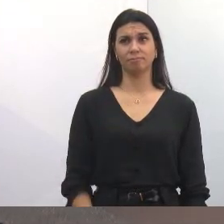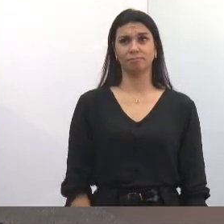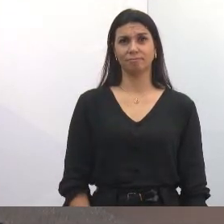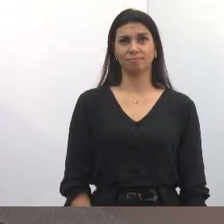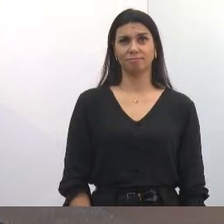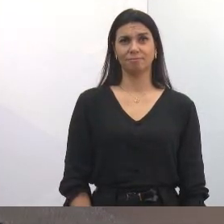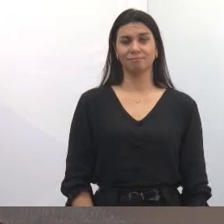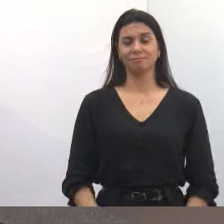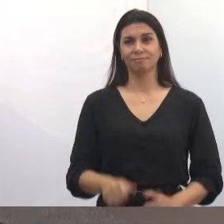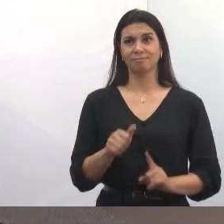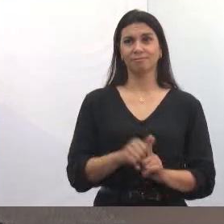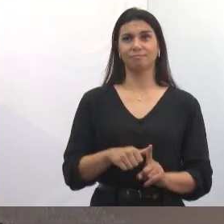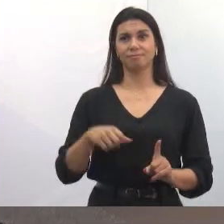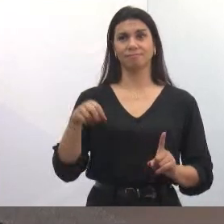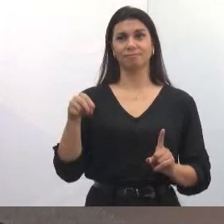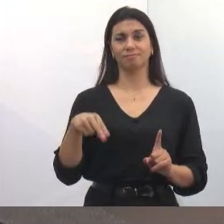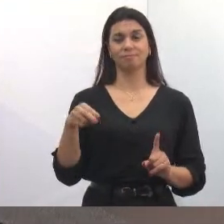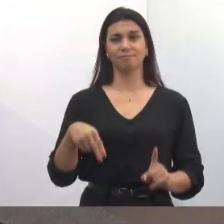Novembro,